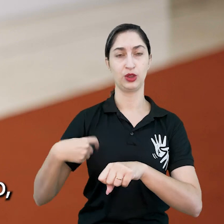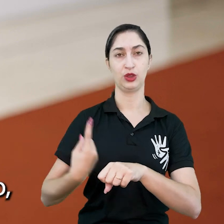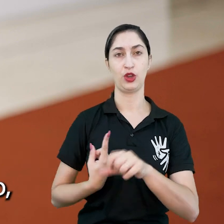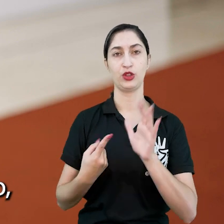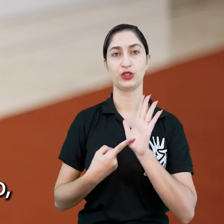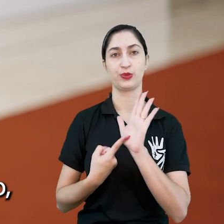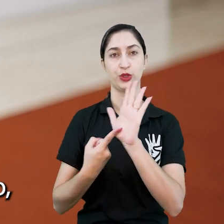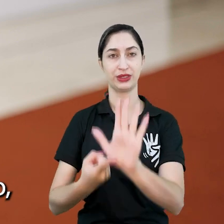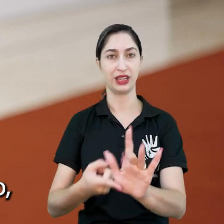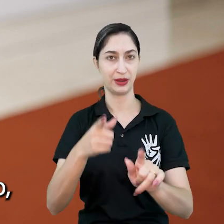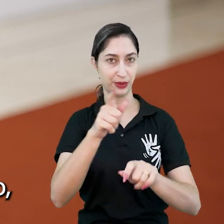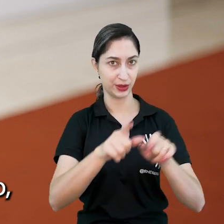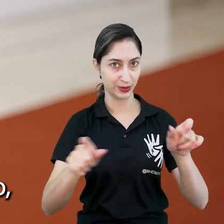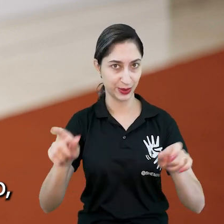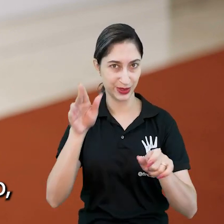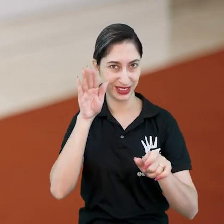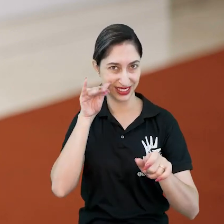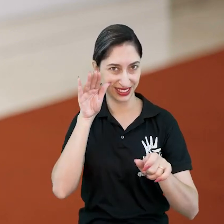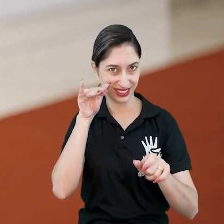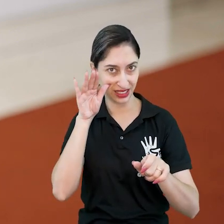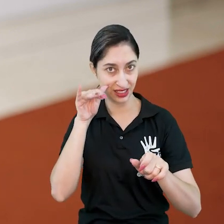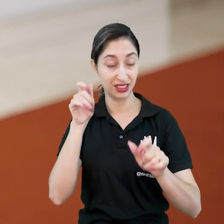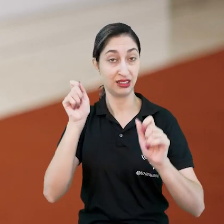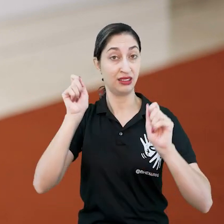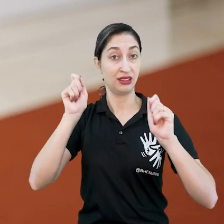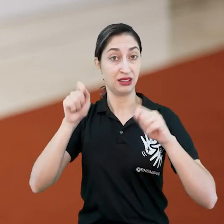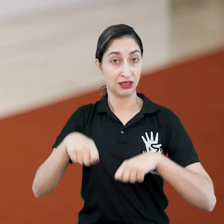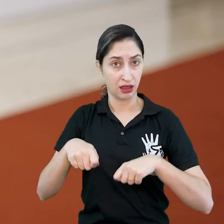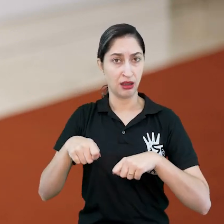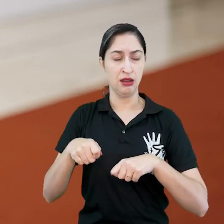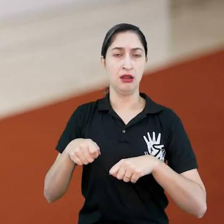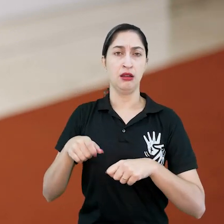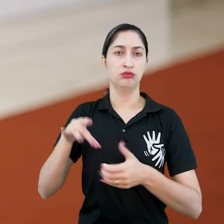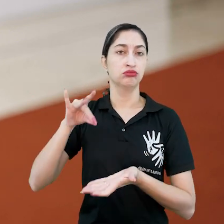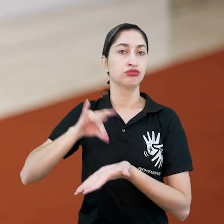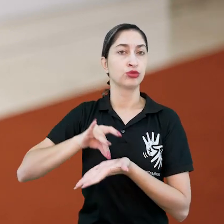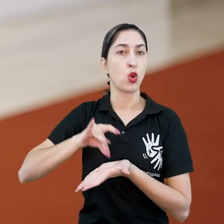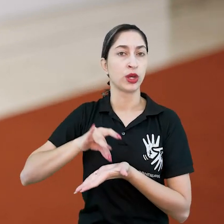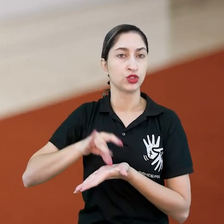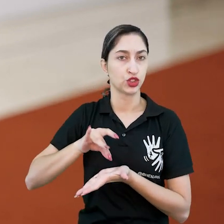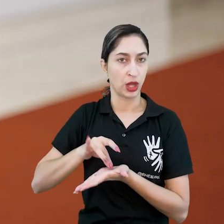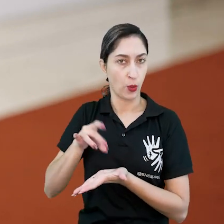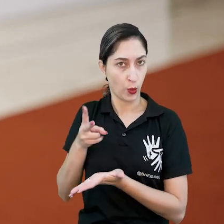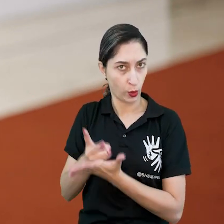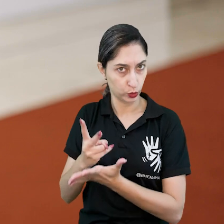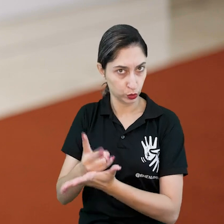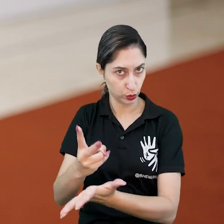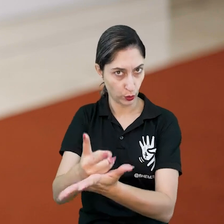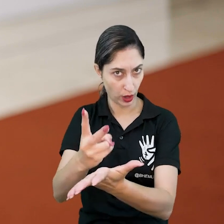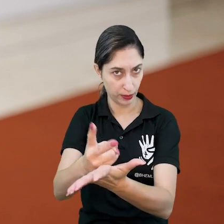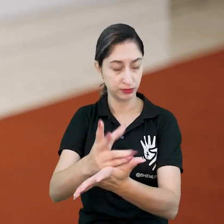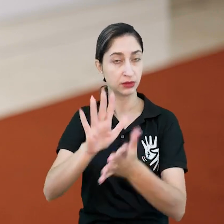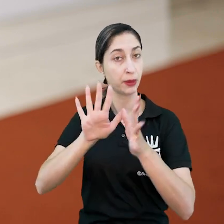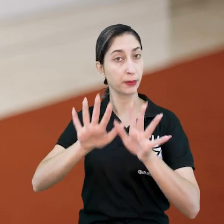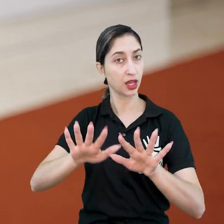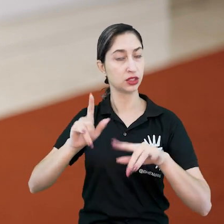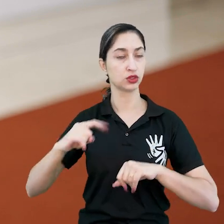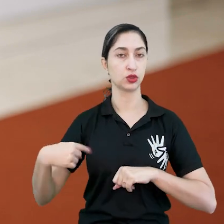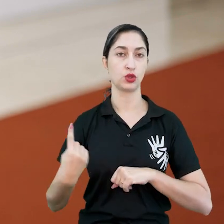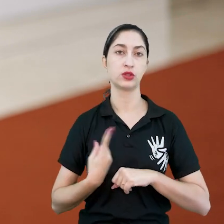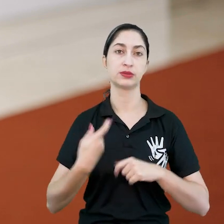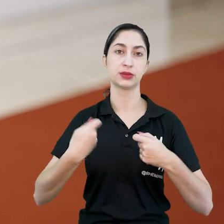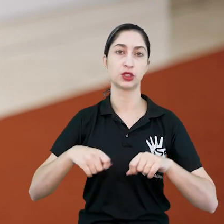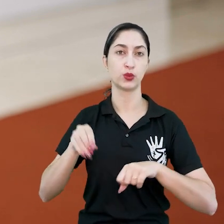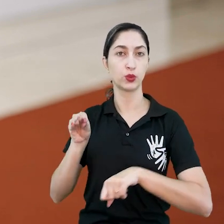ser mostrada ao público, preservando toda a sua originalidade, mas